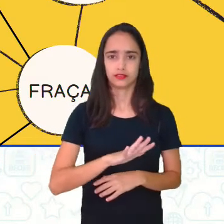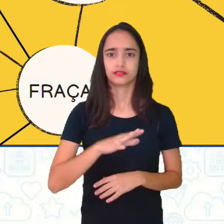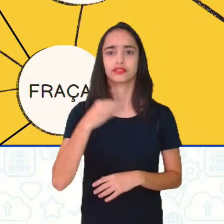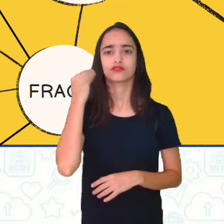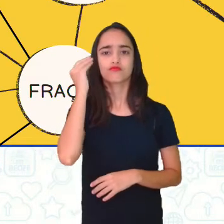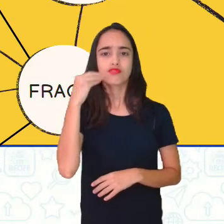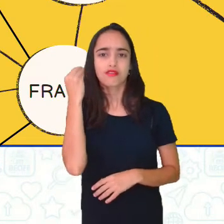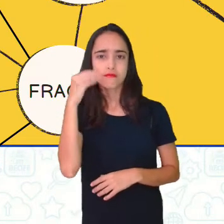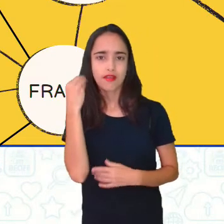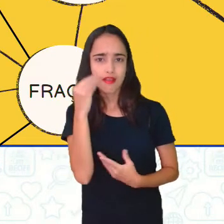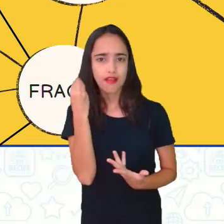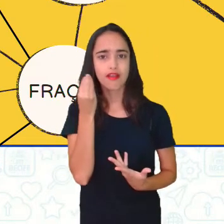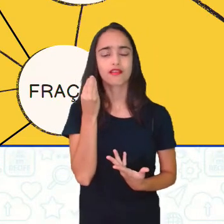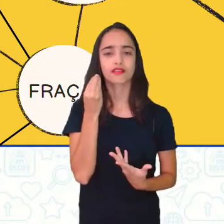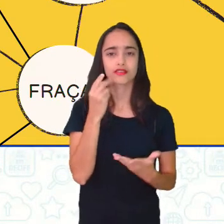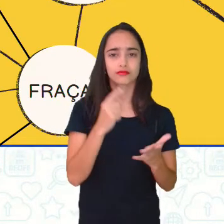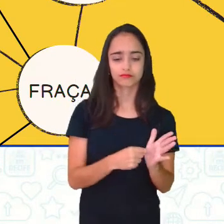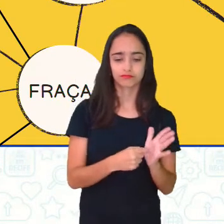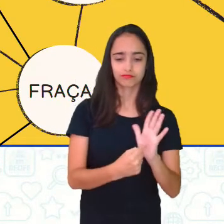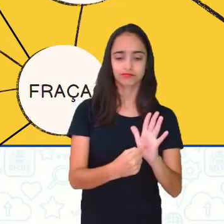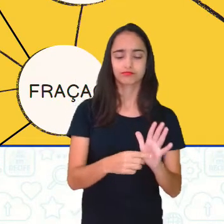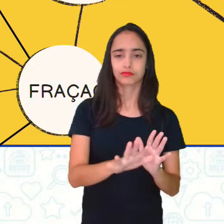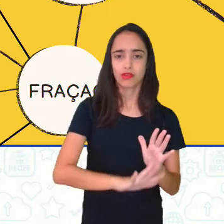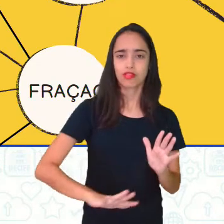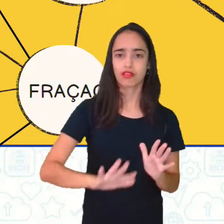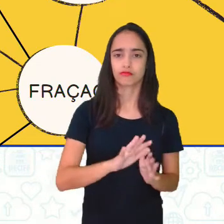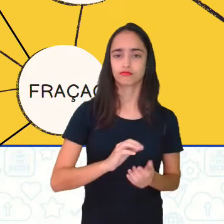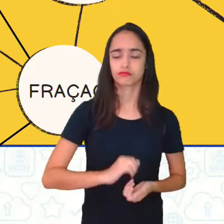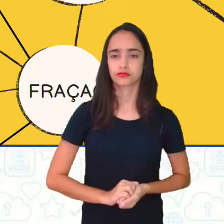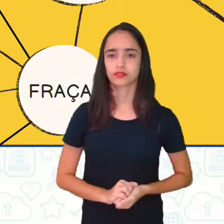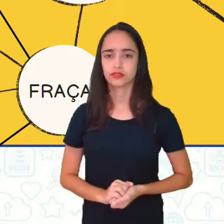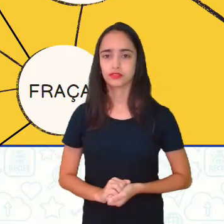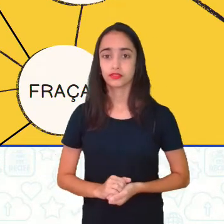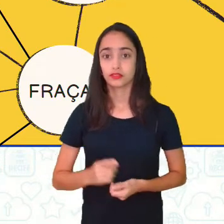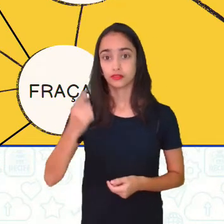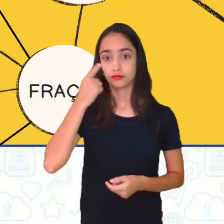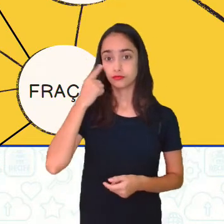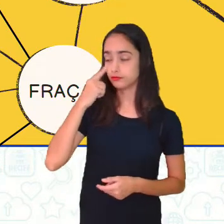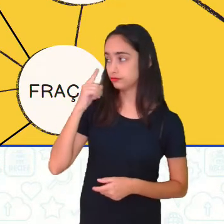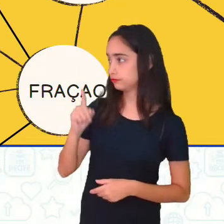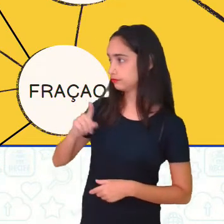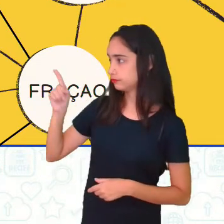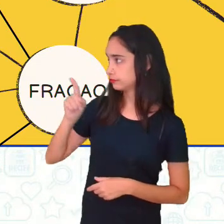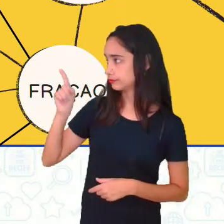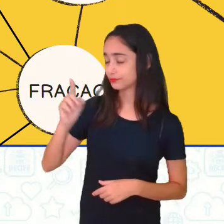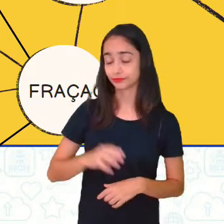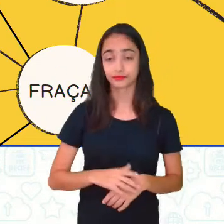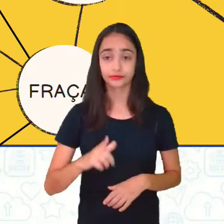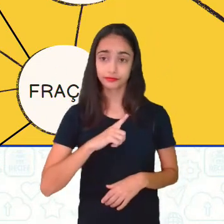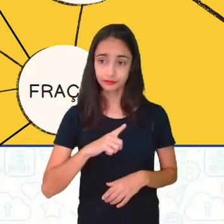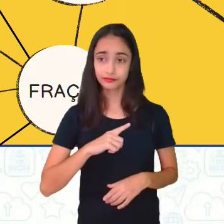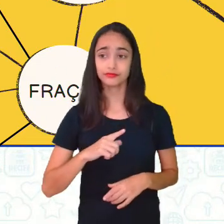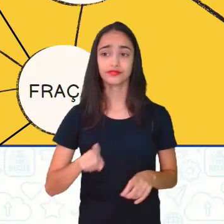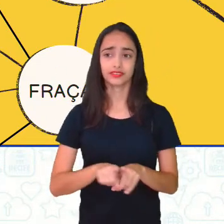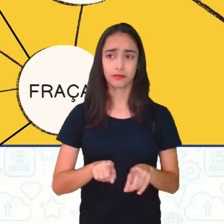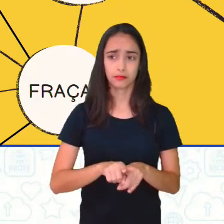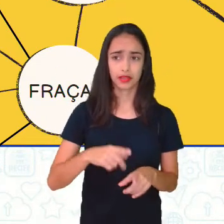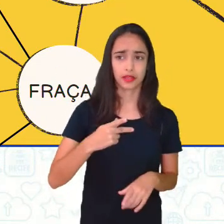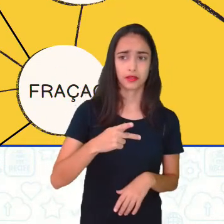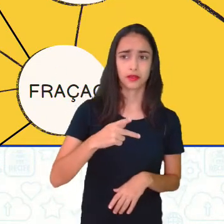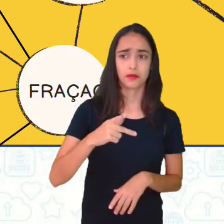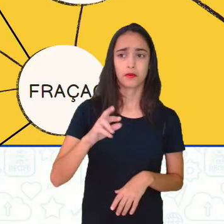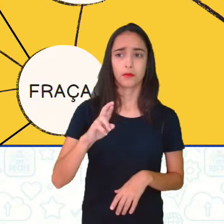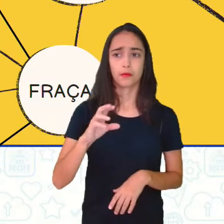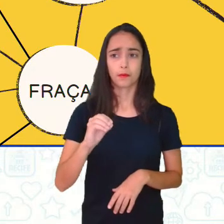experimento aleatório, espaço amostral. Aí eu tenho a amostra, probabilidade, que é o que a gente vai ver nas aulas seguintes.